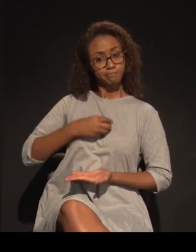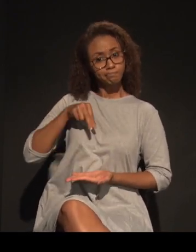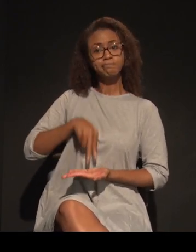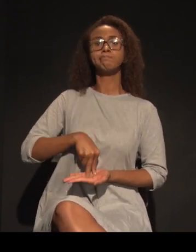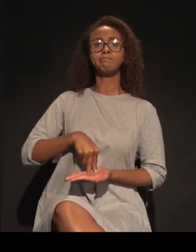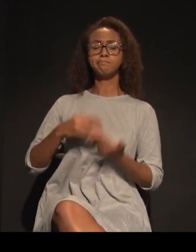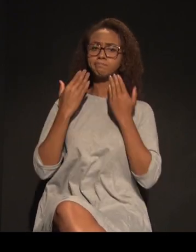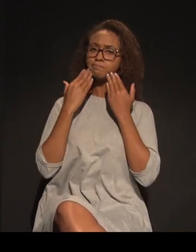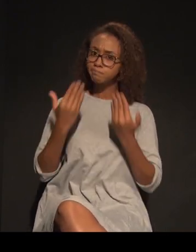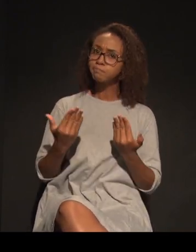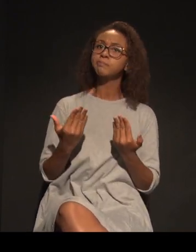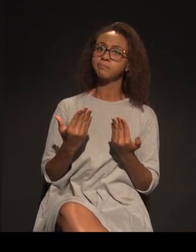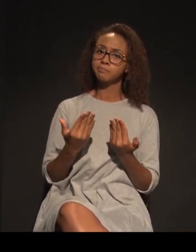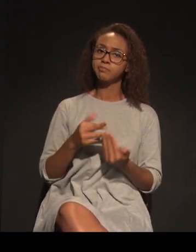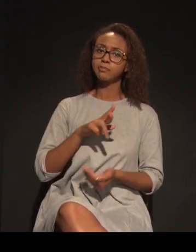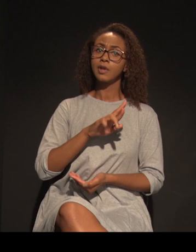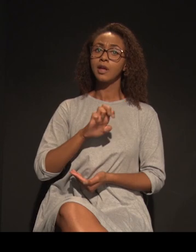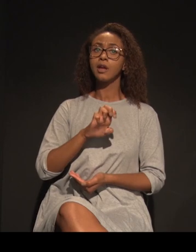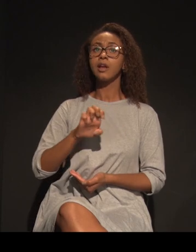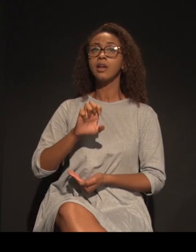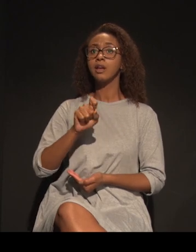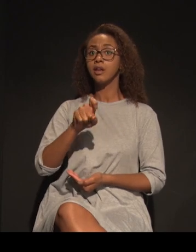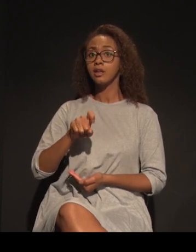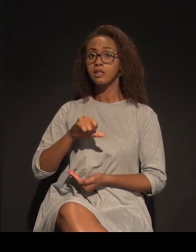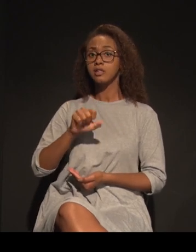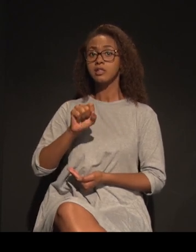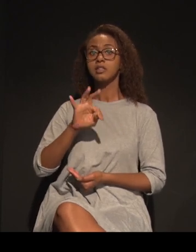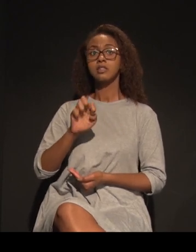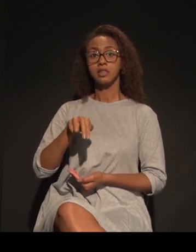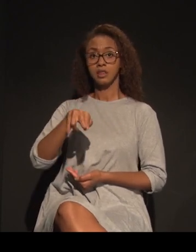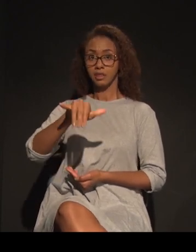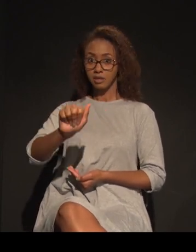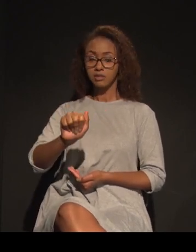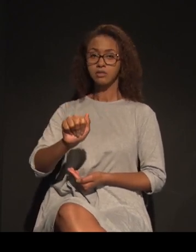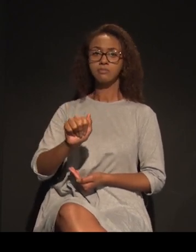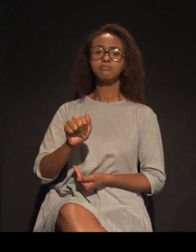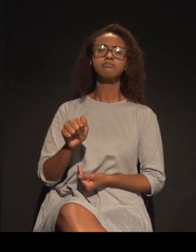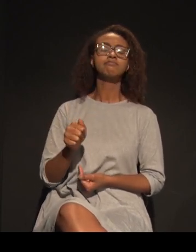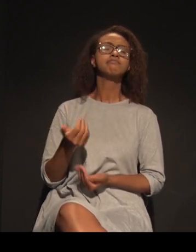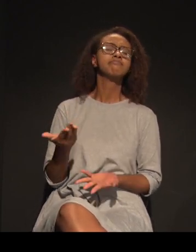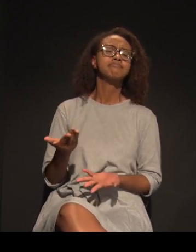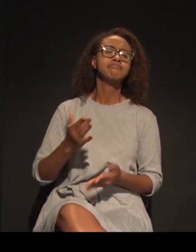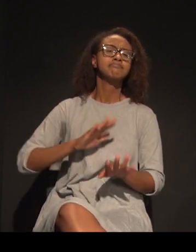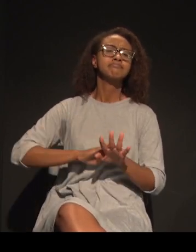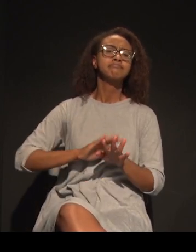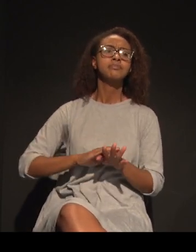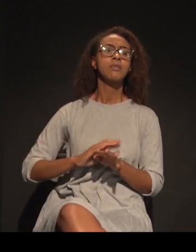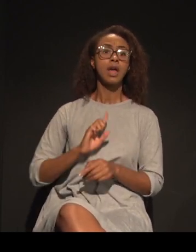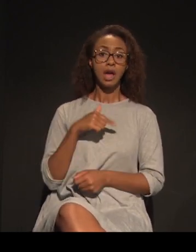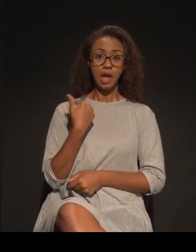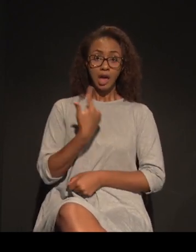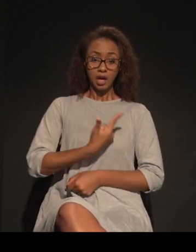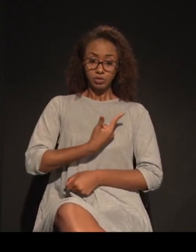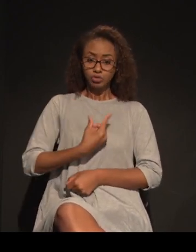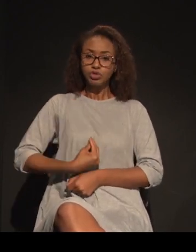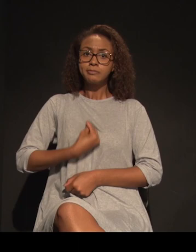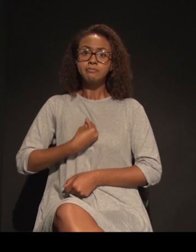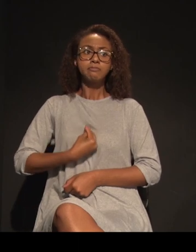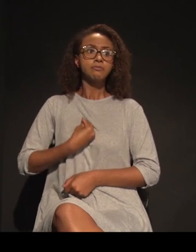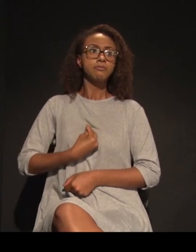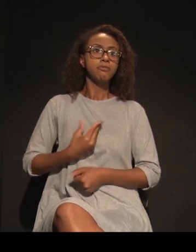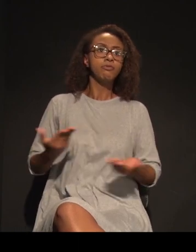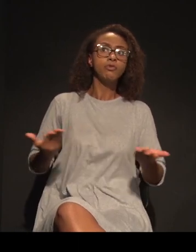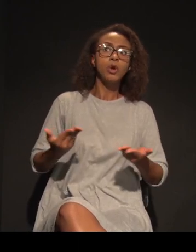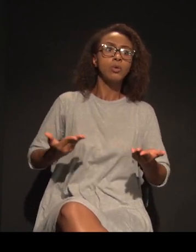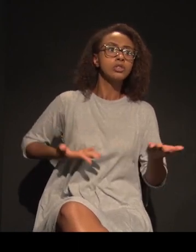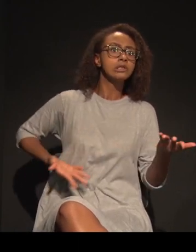resistência ou seja como é que nós estamos lidando é com o cenário que a gente vive com o mundo que a